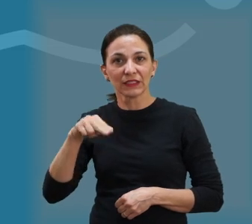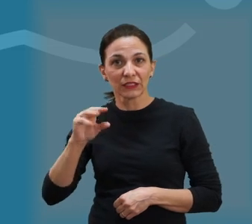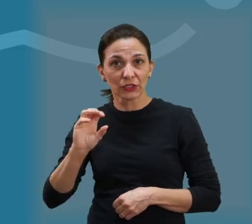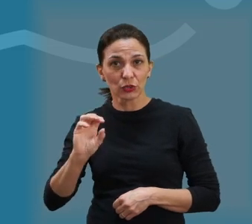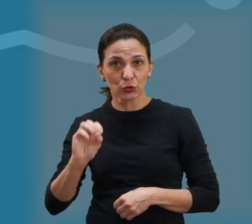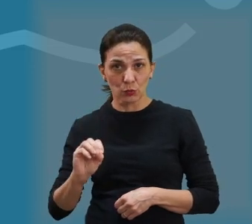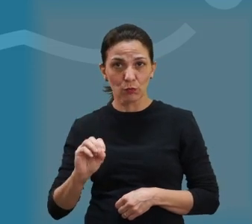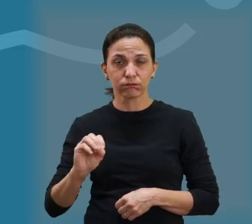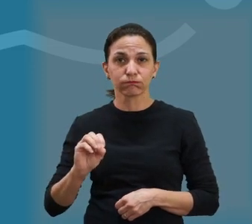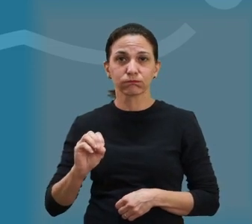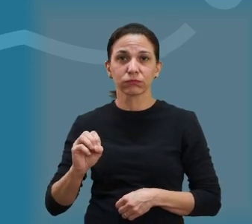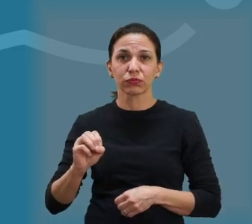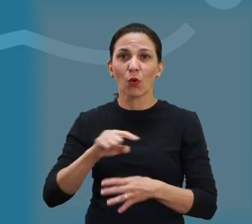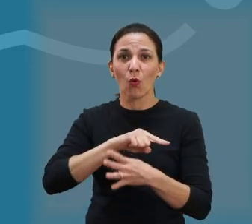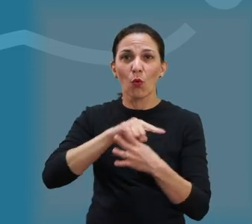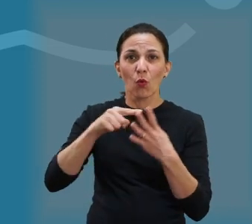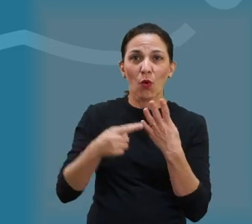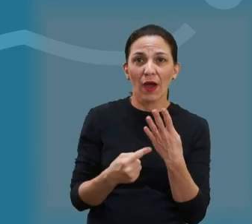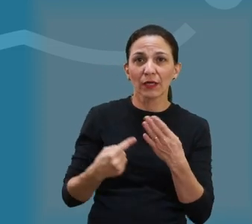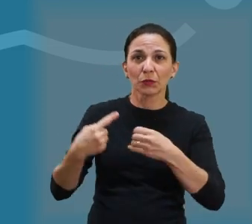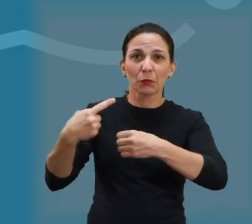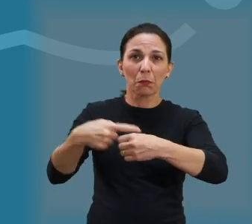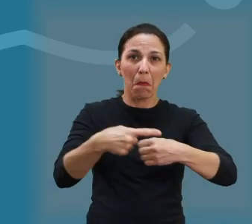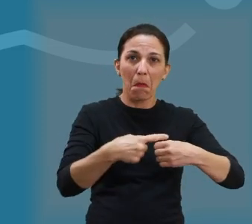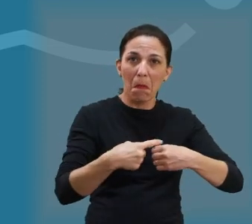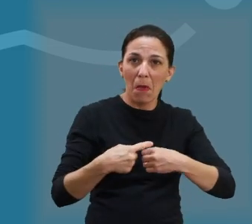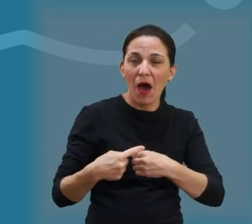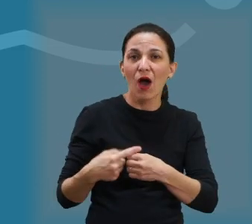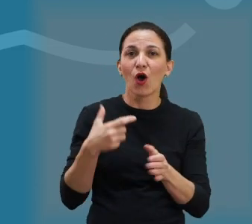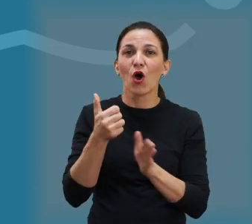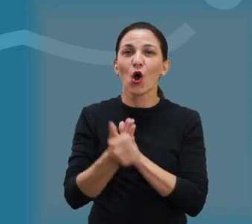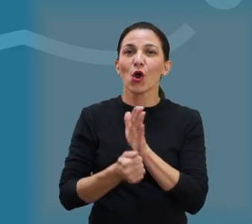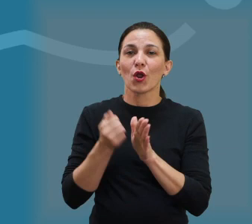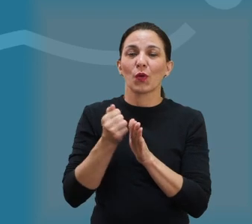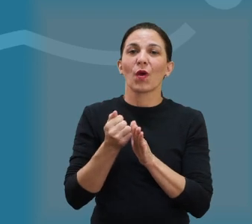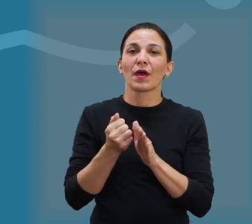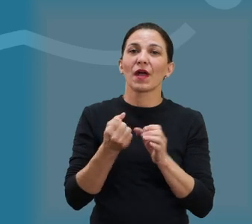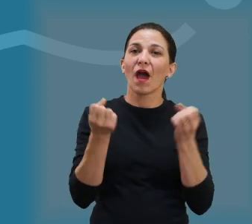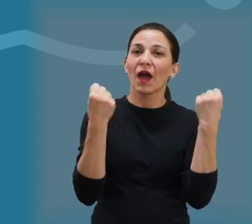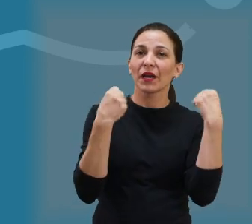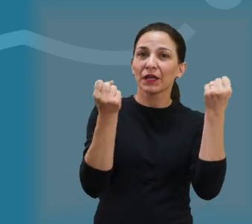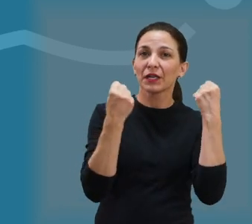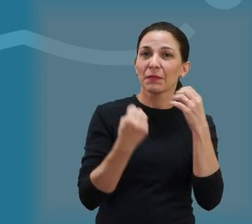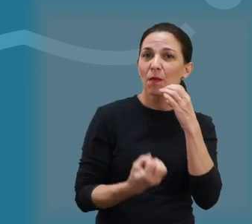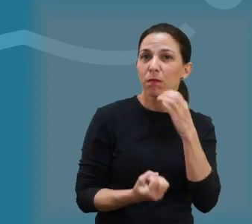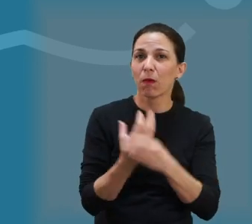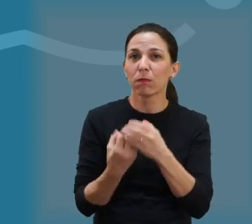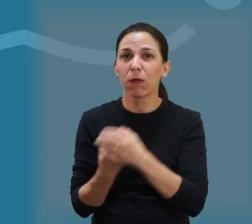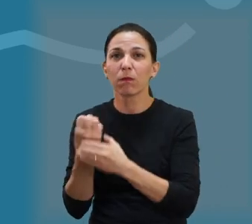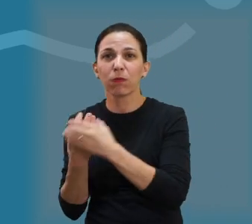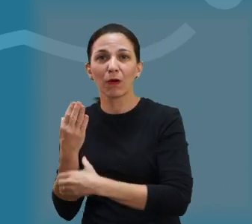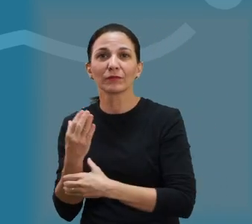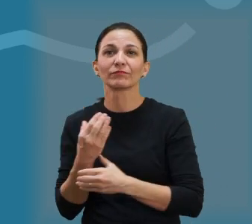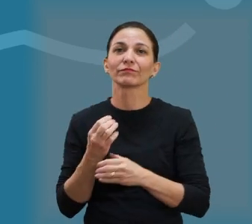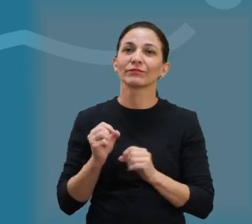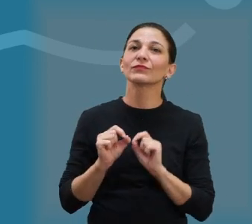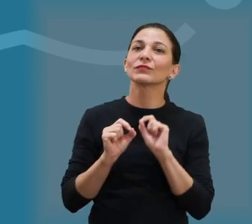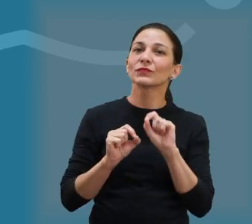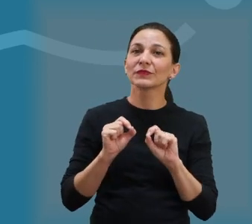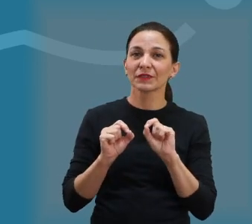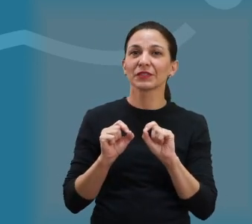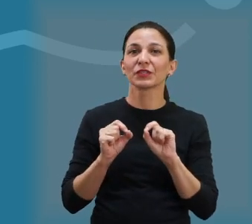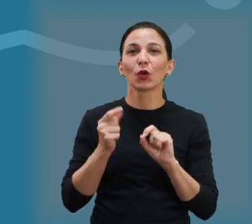Antônio Elias ele é localizado no bairro na Praça do Jardim